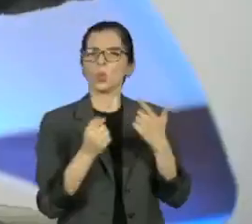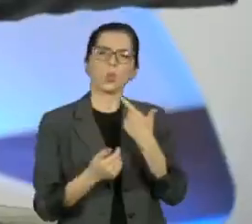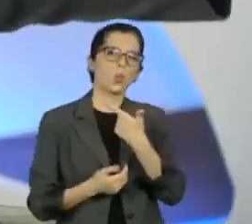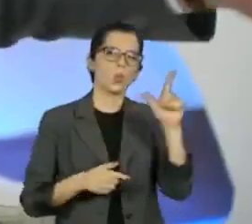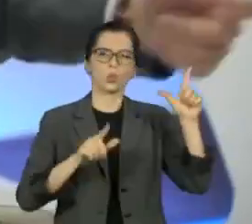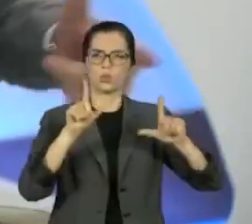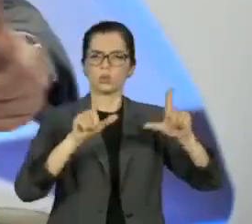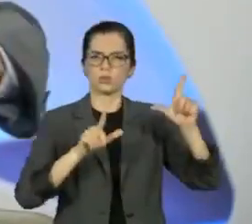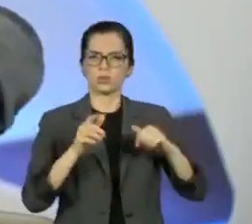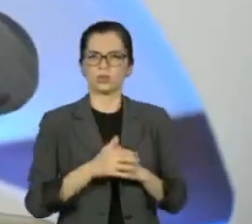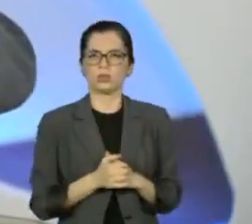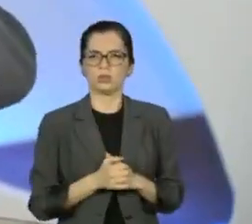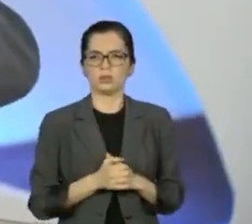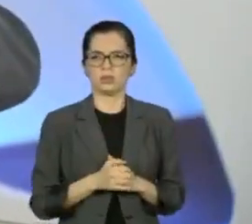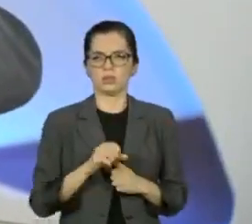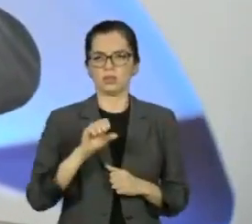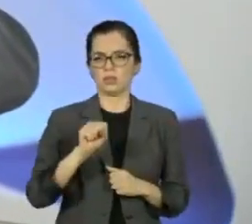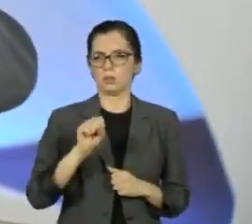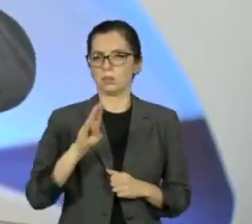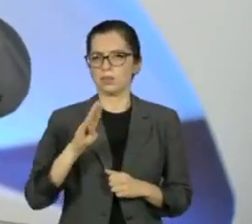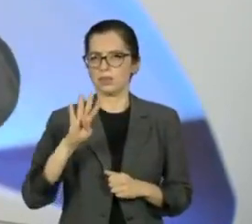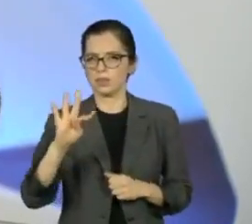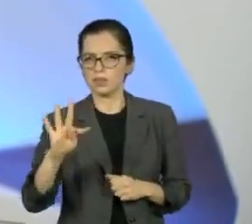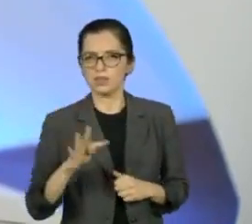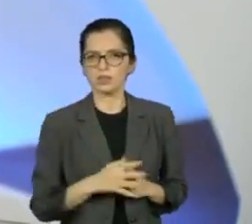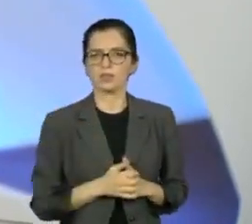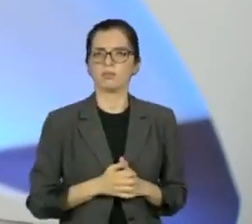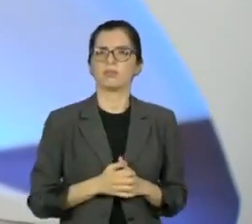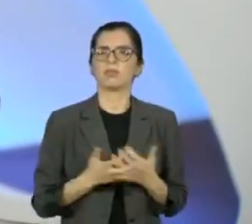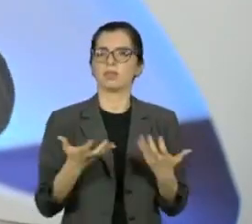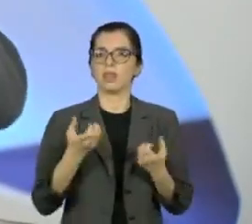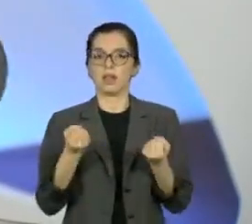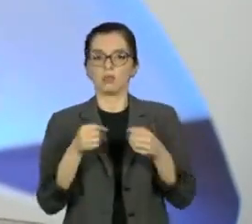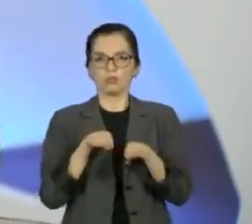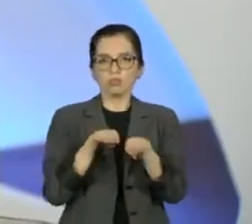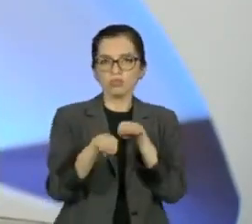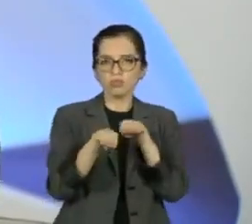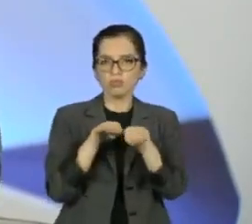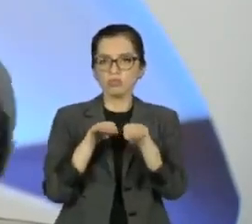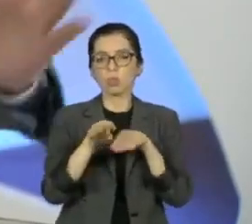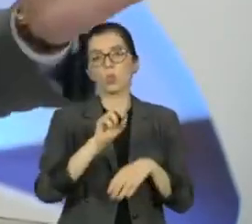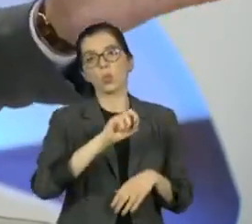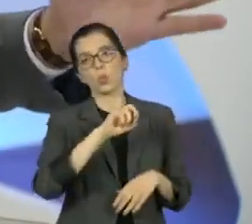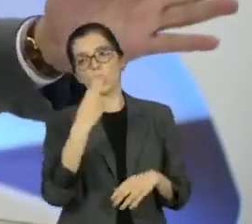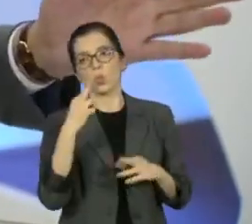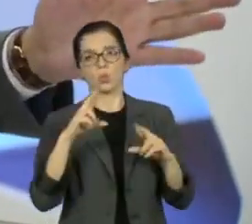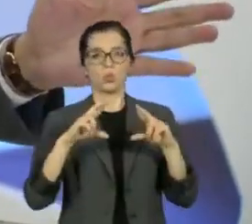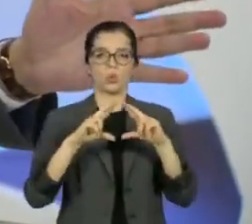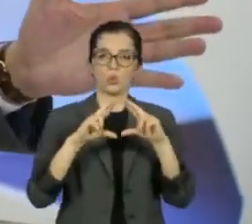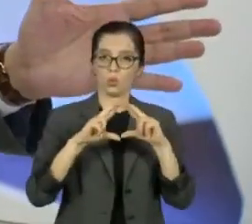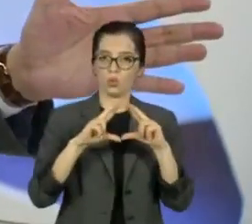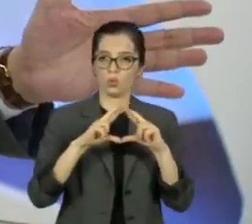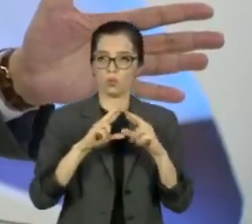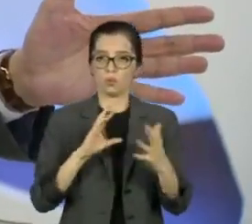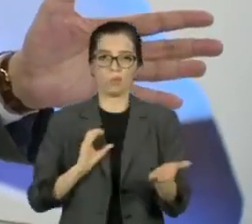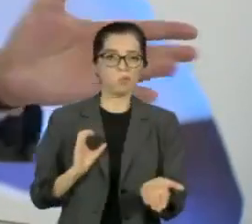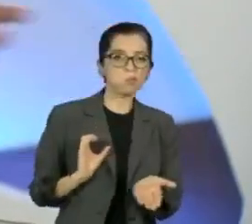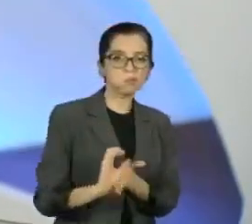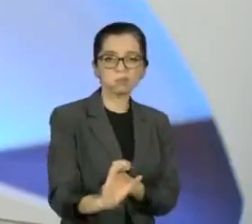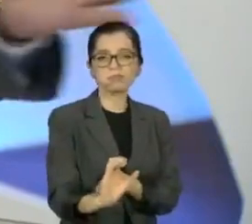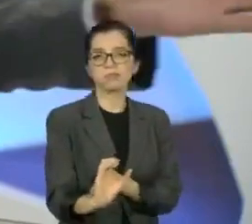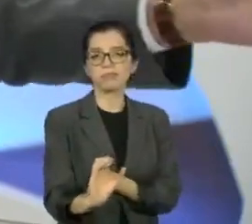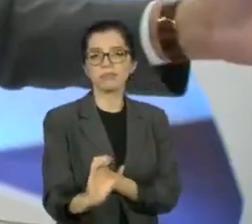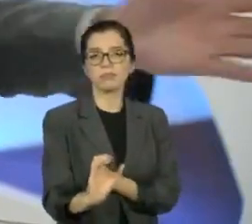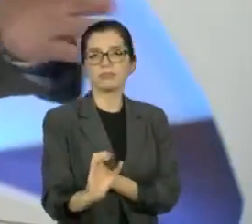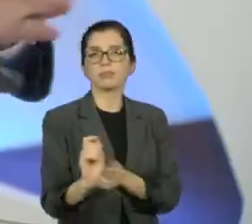já quer entrar na briga da Fórmula 1, seja a Record, e botar o dinheiro, vai levar a seleção brasileira.